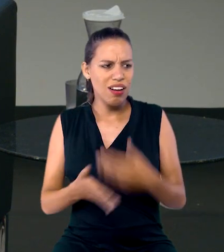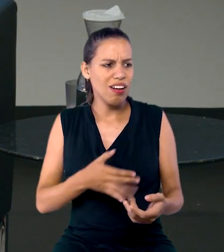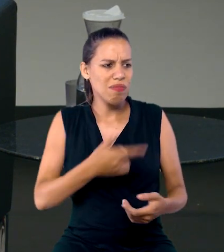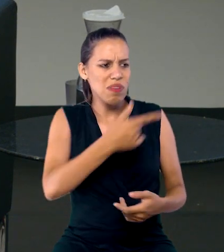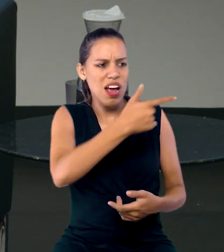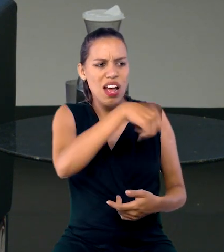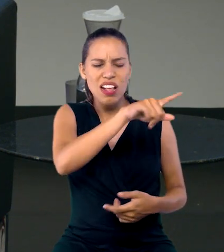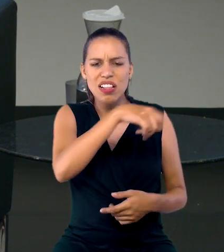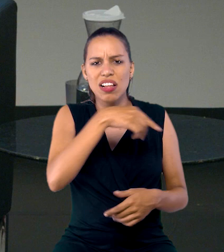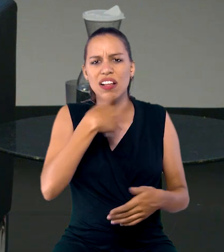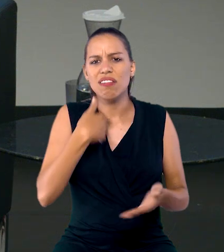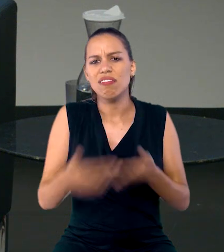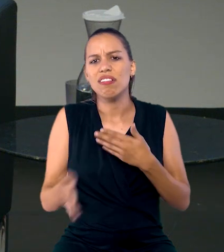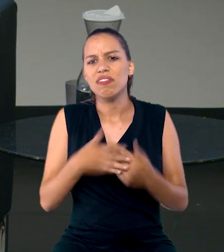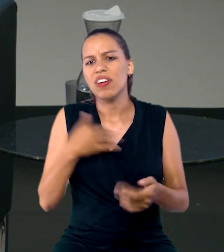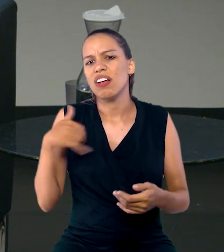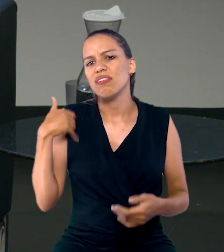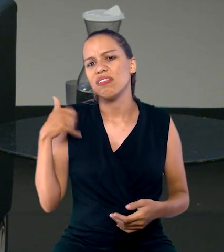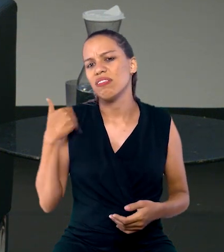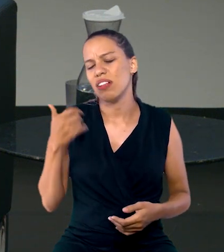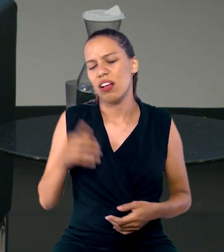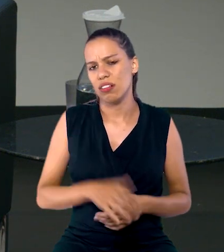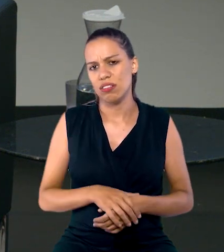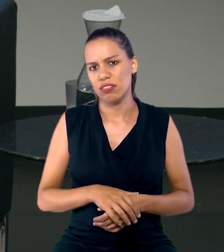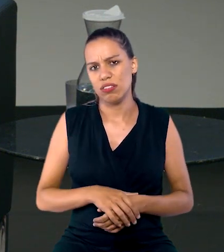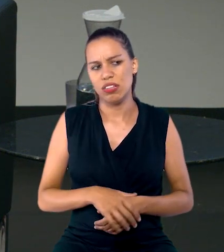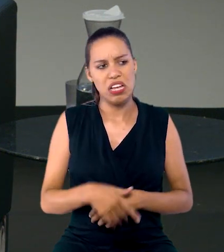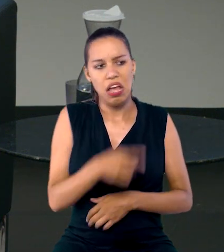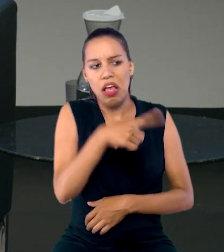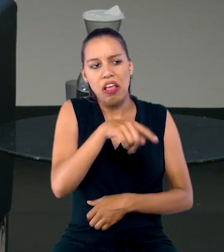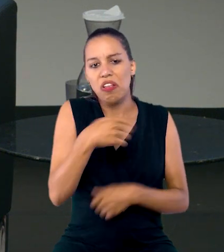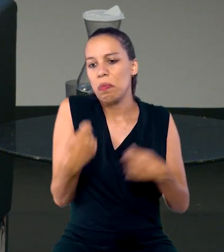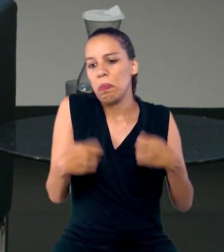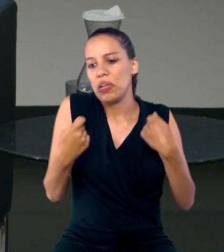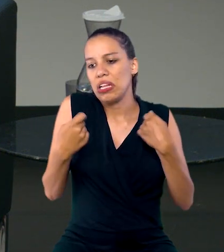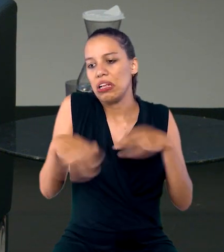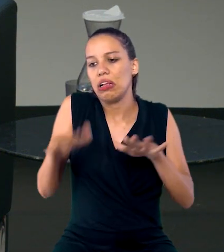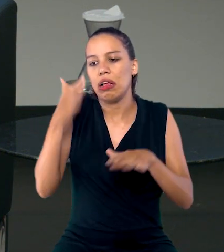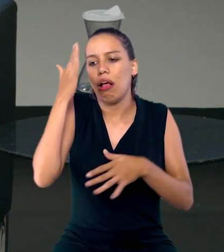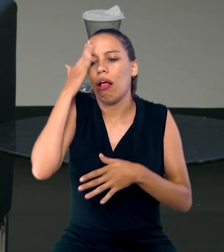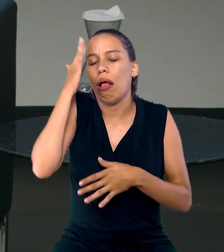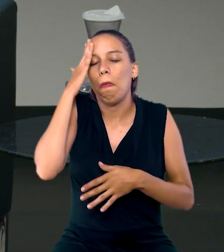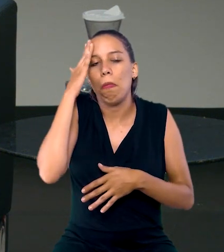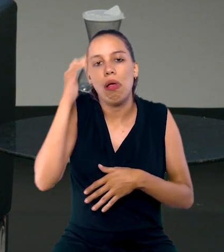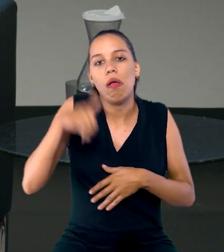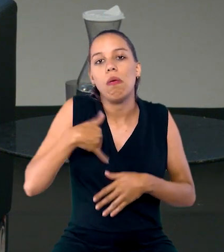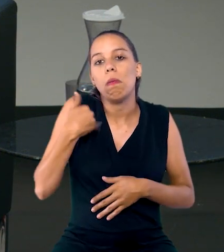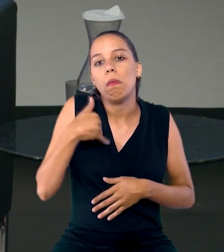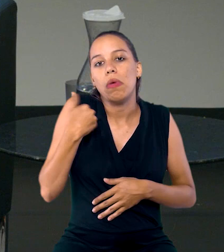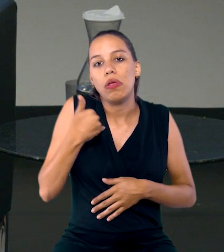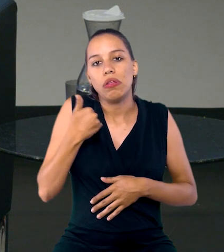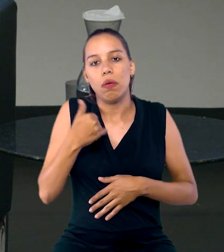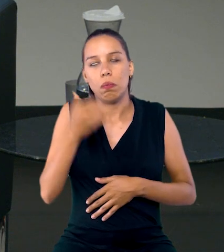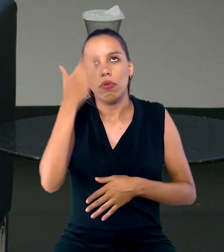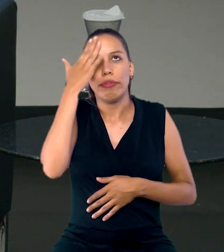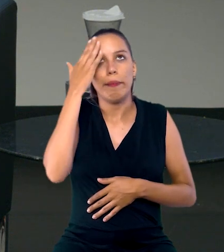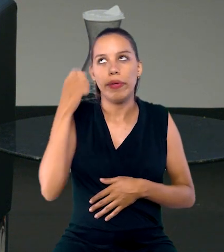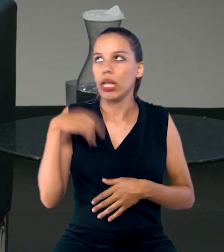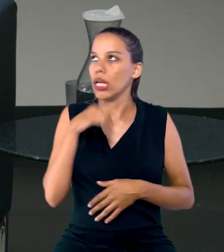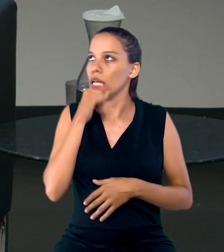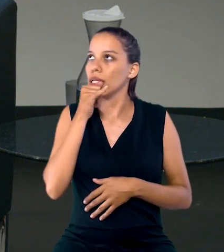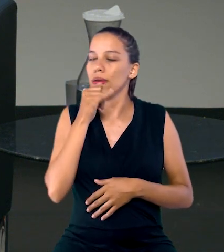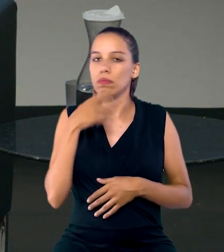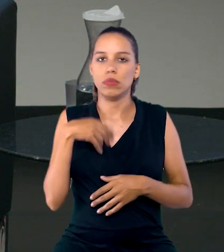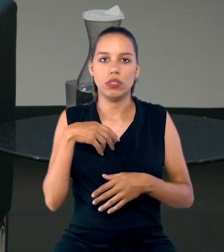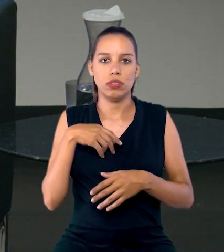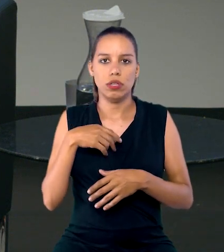saber a idade, contar a idade, para saber o que eles estão sentindo. Que nem quando a gente vai para o Google e diz há tantos anos, o que